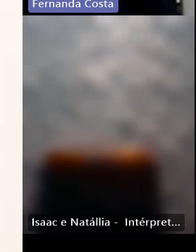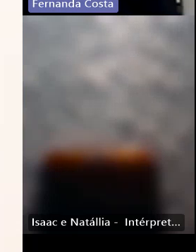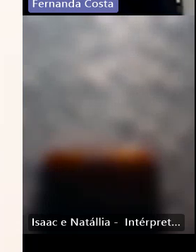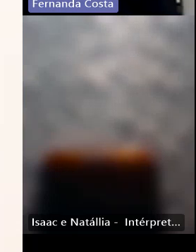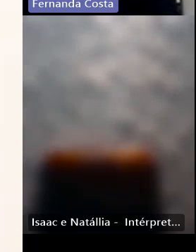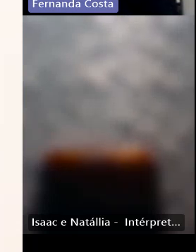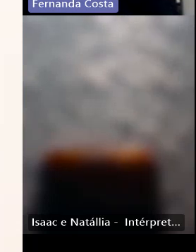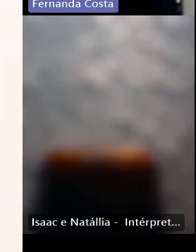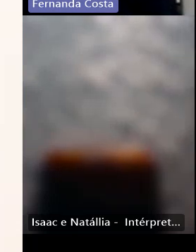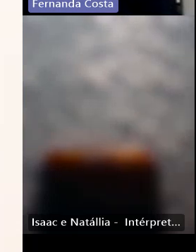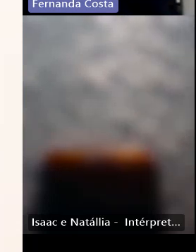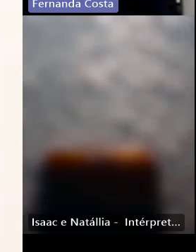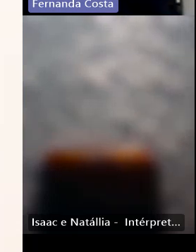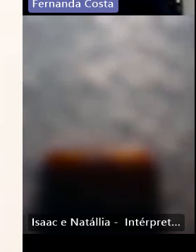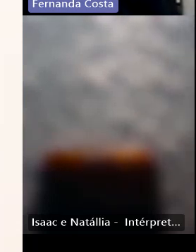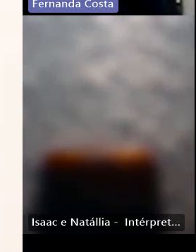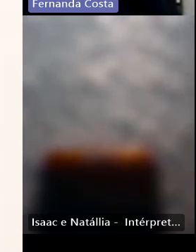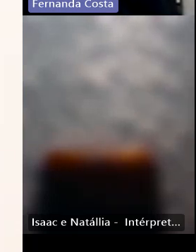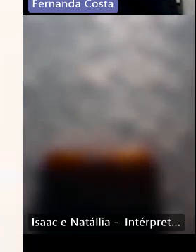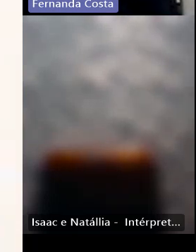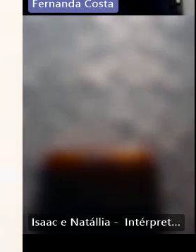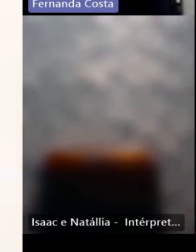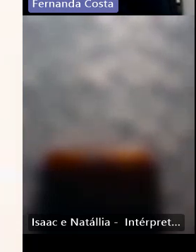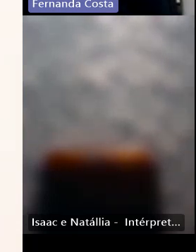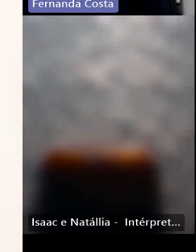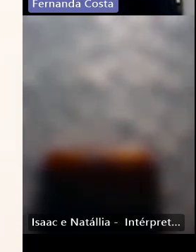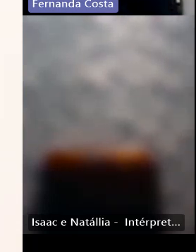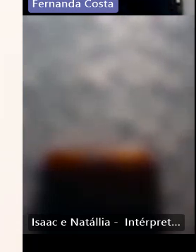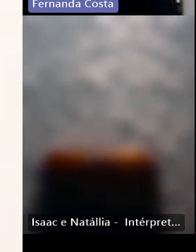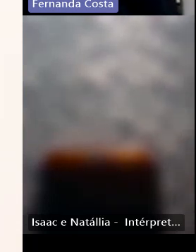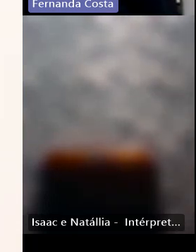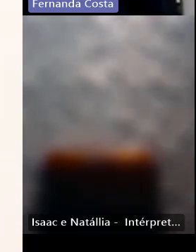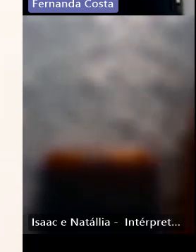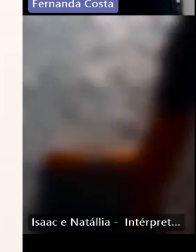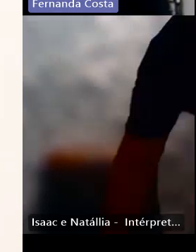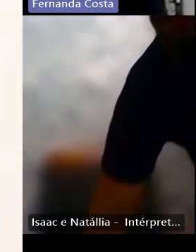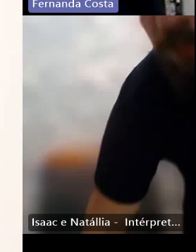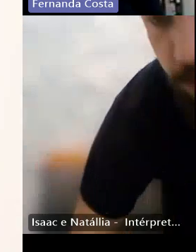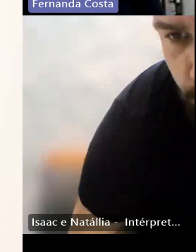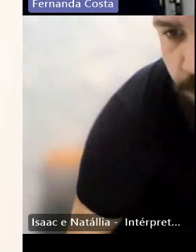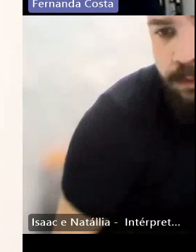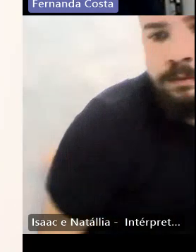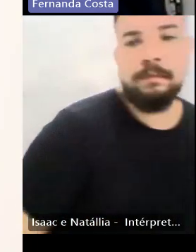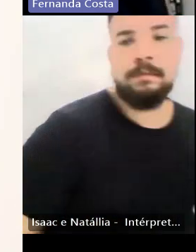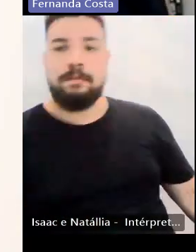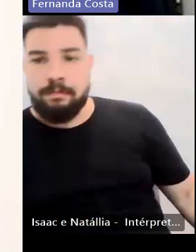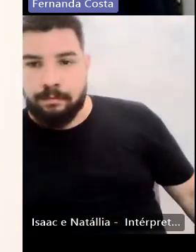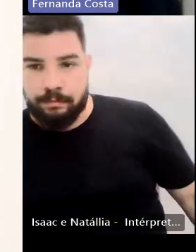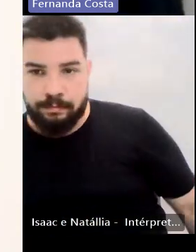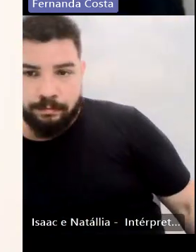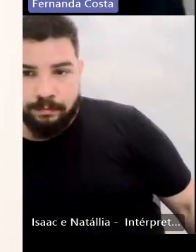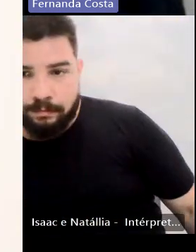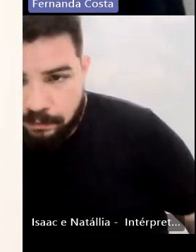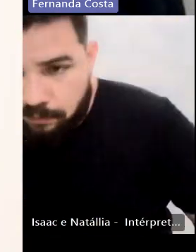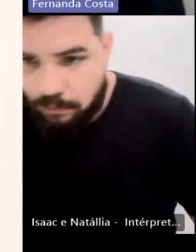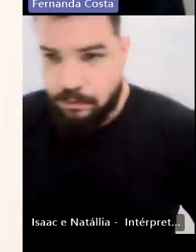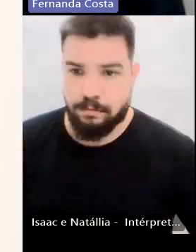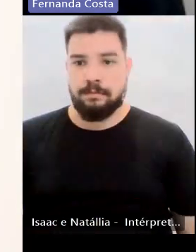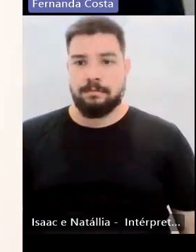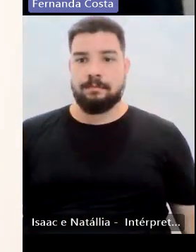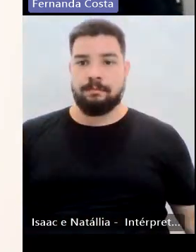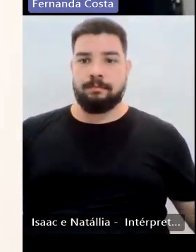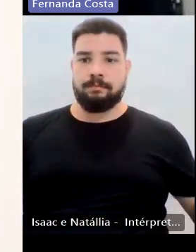de sensibilidade para a detecção de diferentes tons ou frequências. Isso permite que o ouvido perceba todas as particularidades